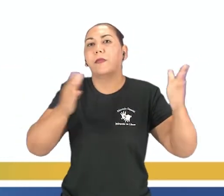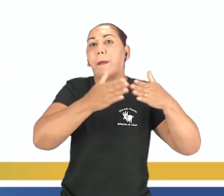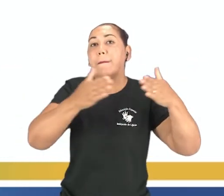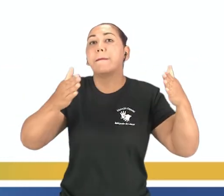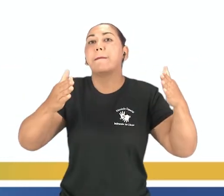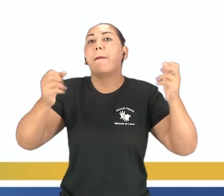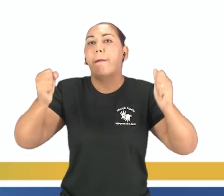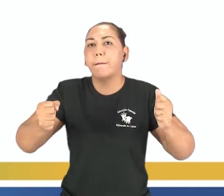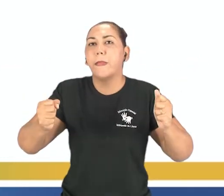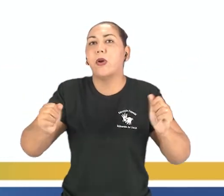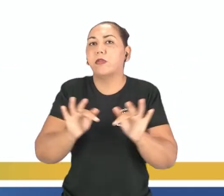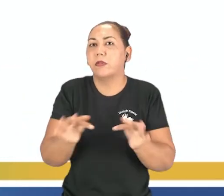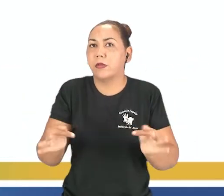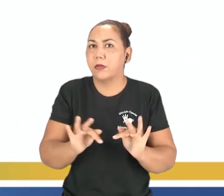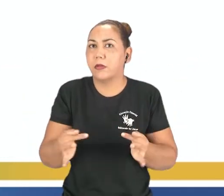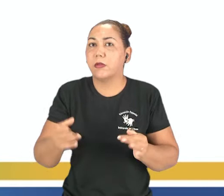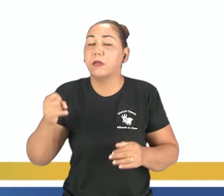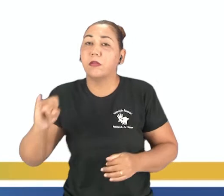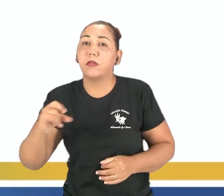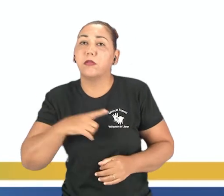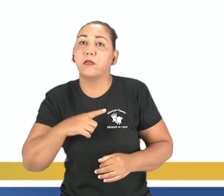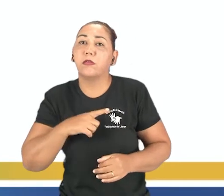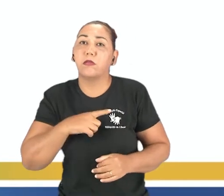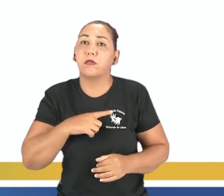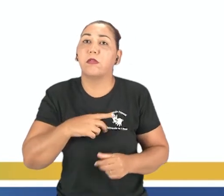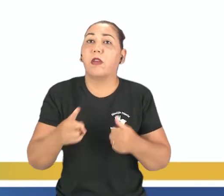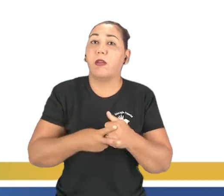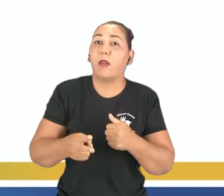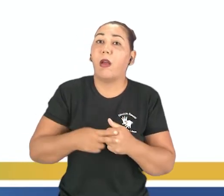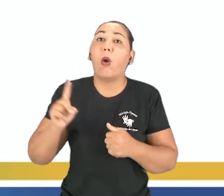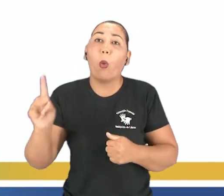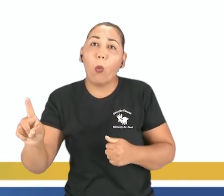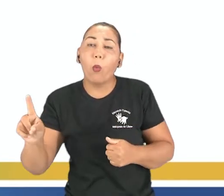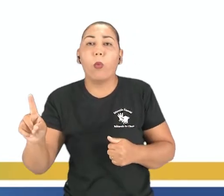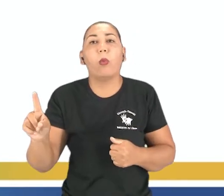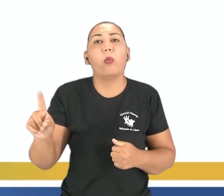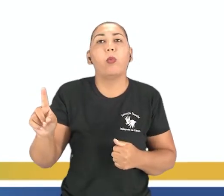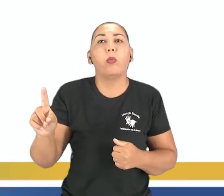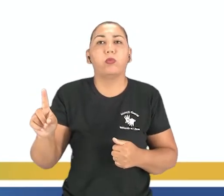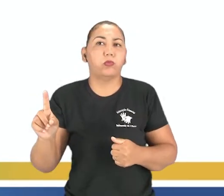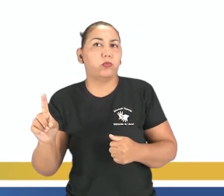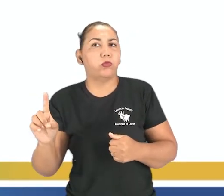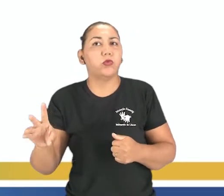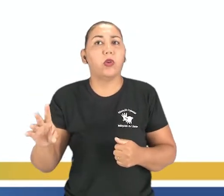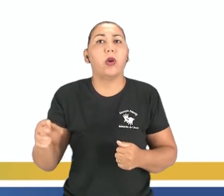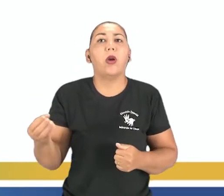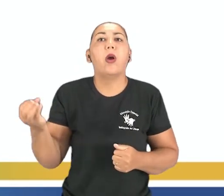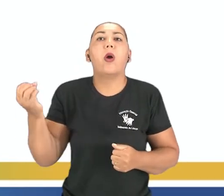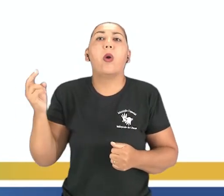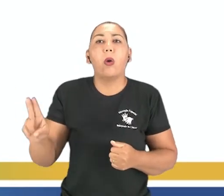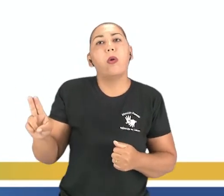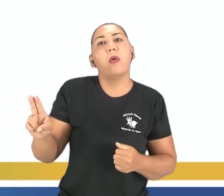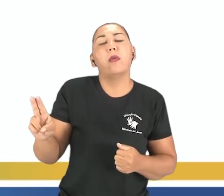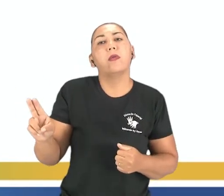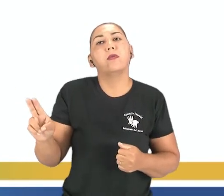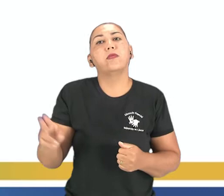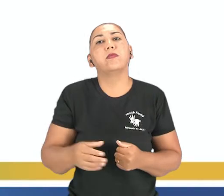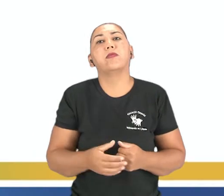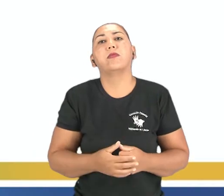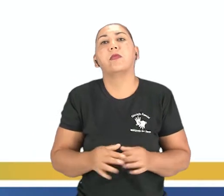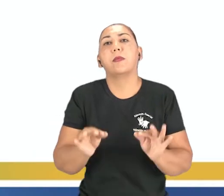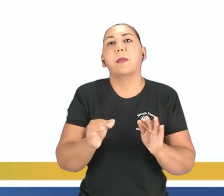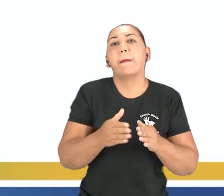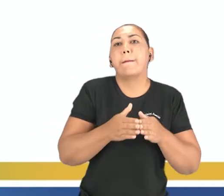eu tiver um enunciado com um verbo, enunciado só com um verbo, ou aquele enunciado com uma locução verbal. Vai ser chamado de